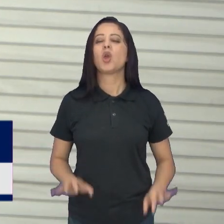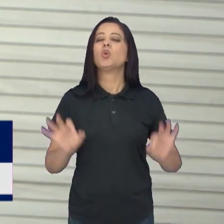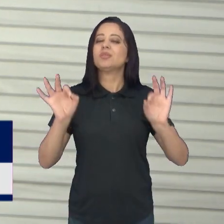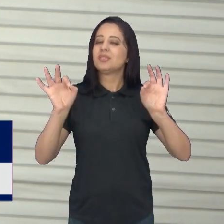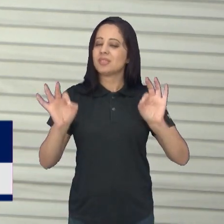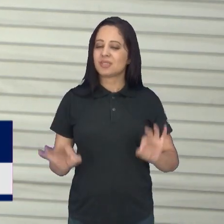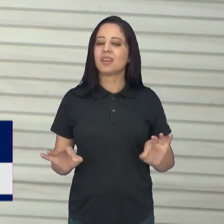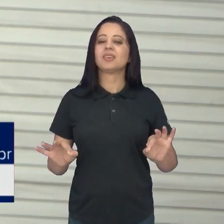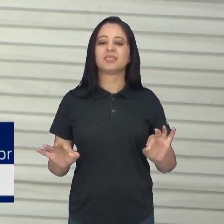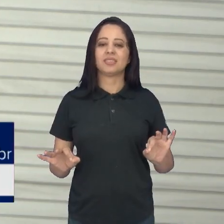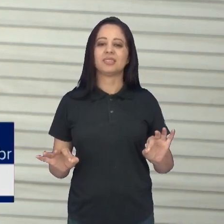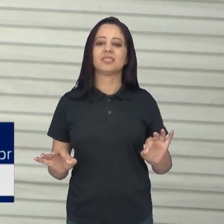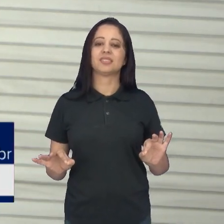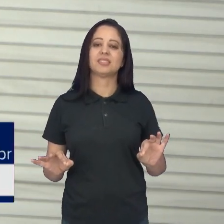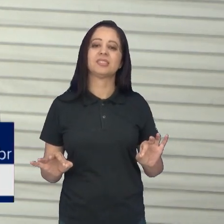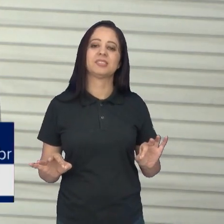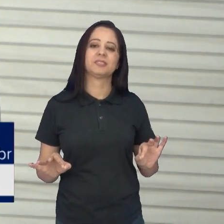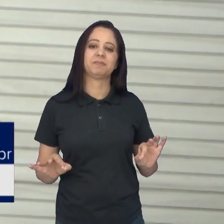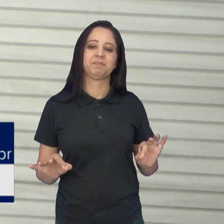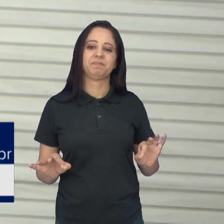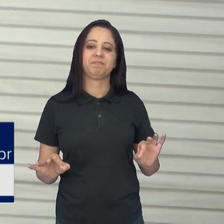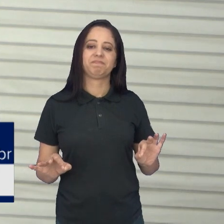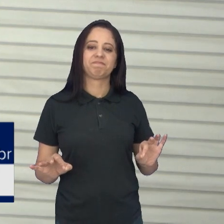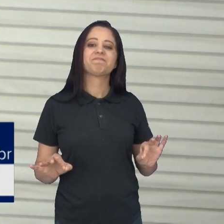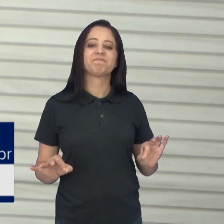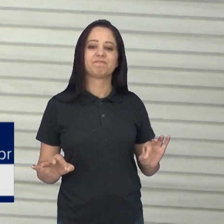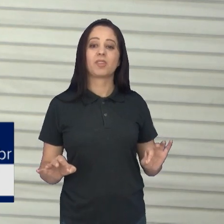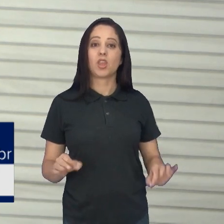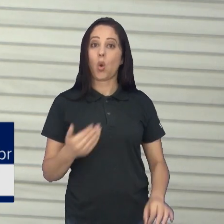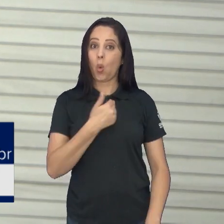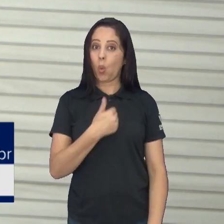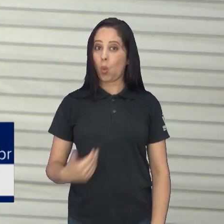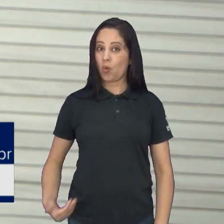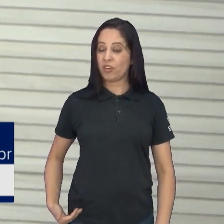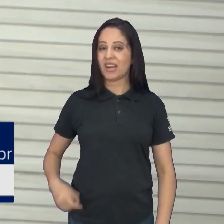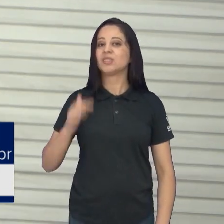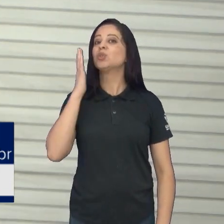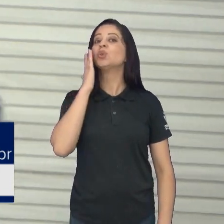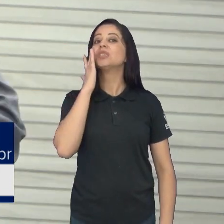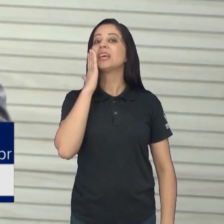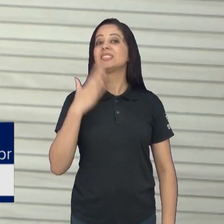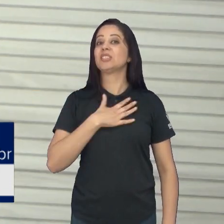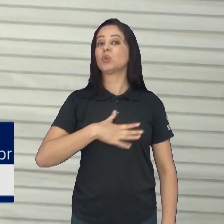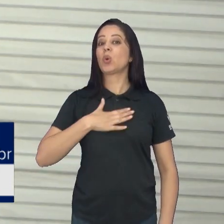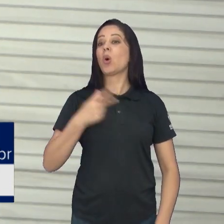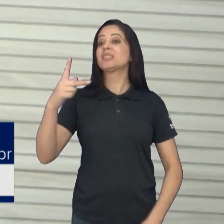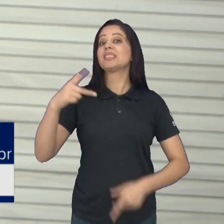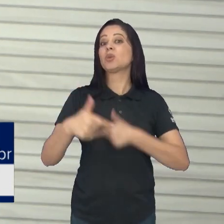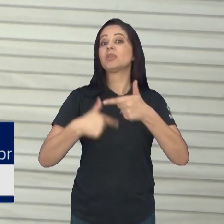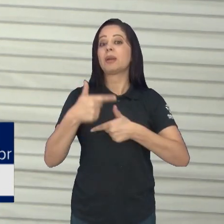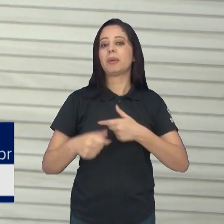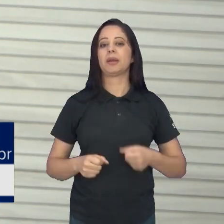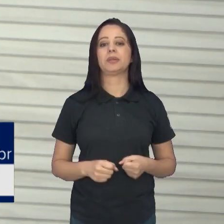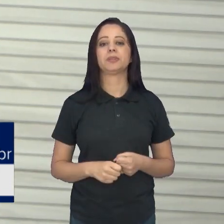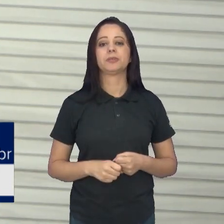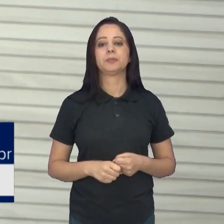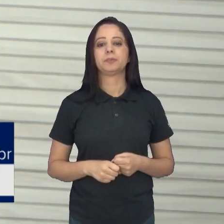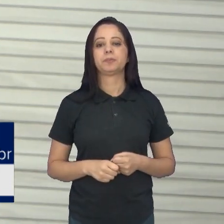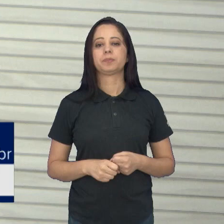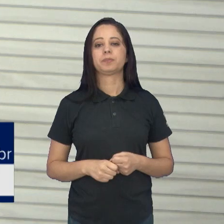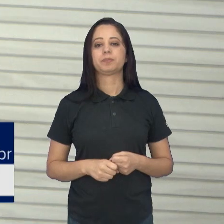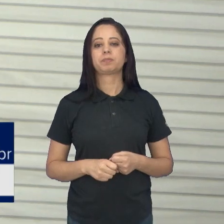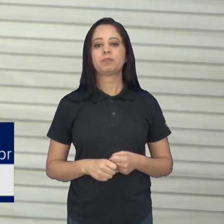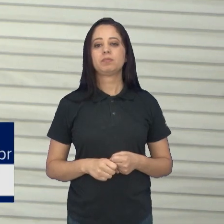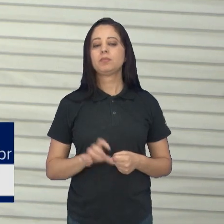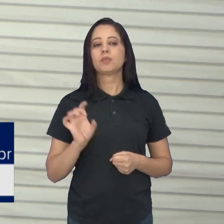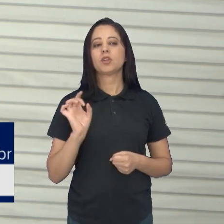certeza de que o governador Tarcísio está gostando muito do seu trabalho. Mas, senhor presidente, só